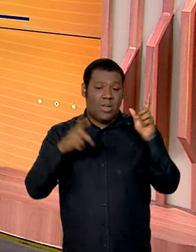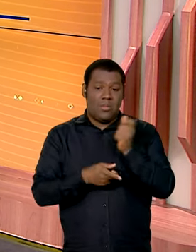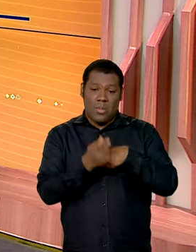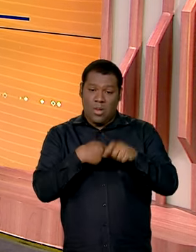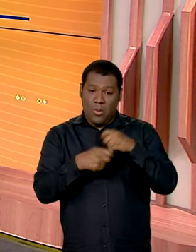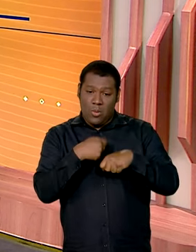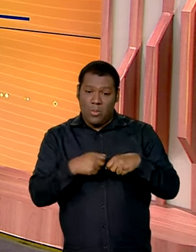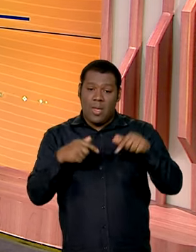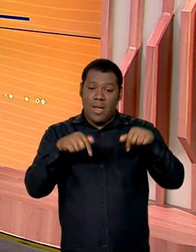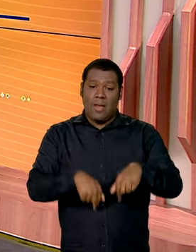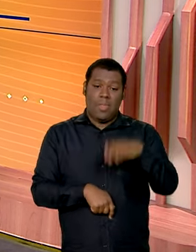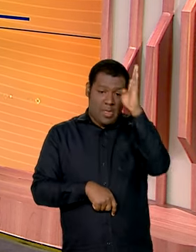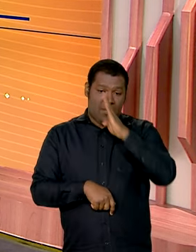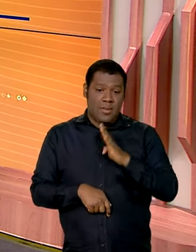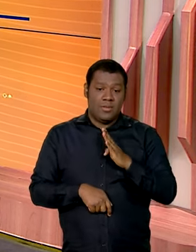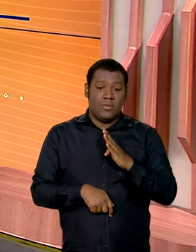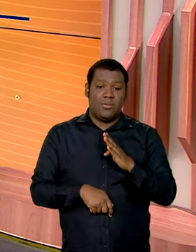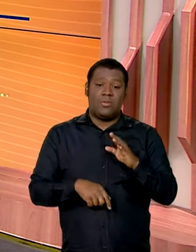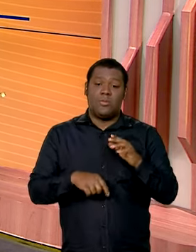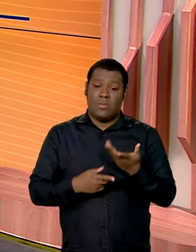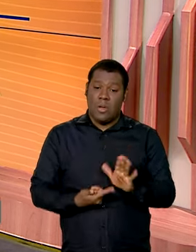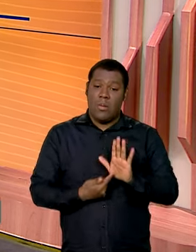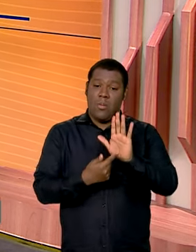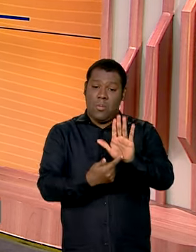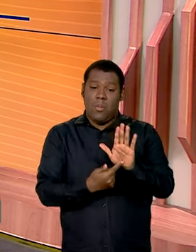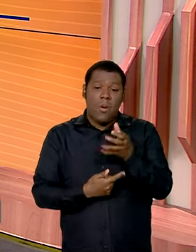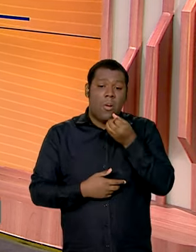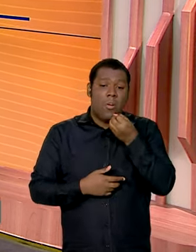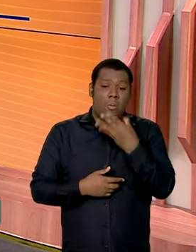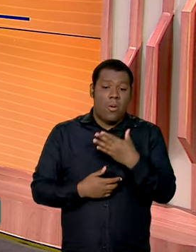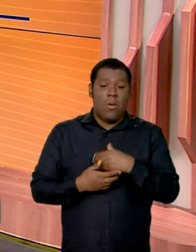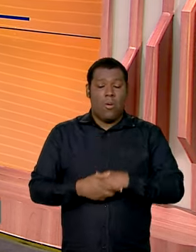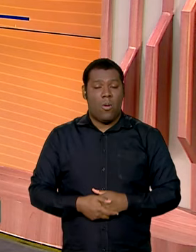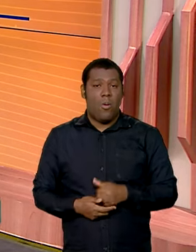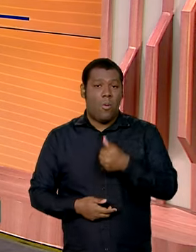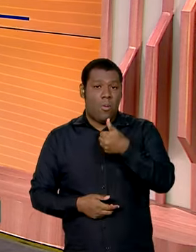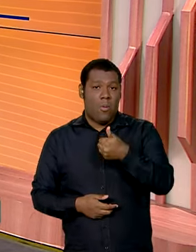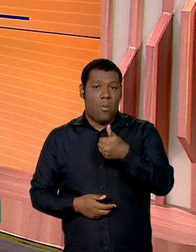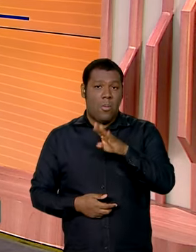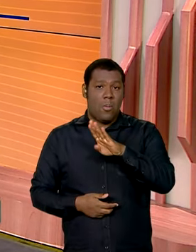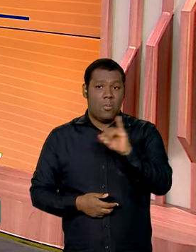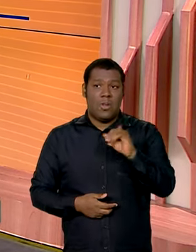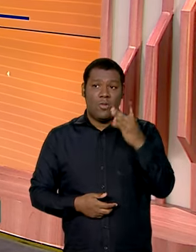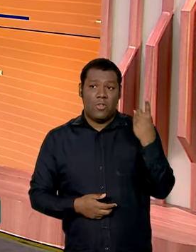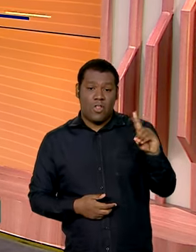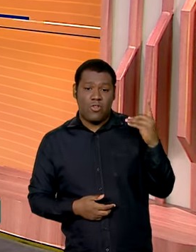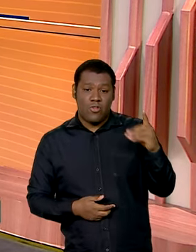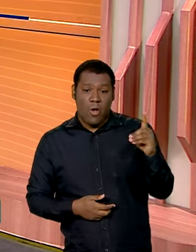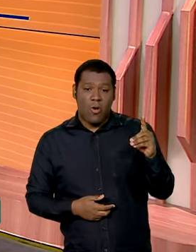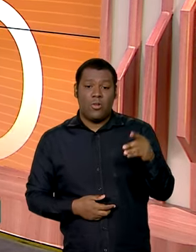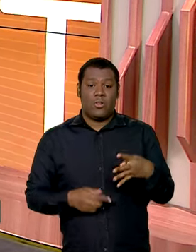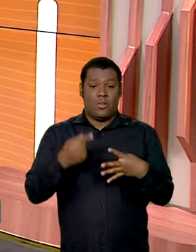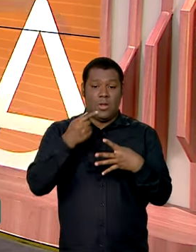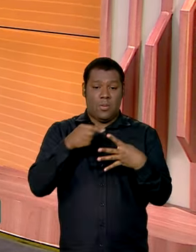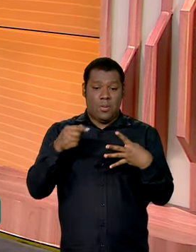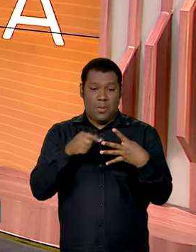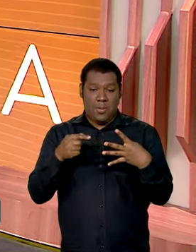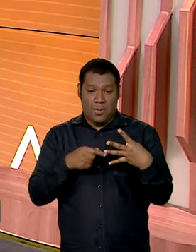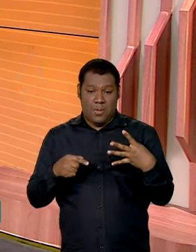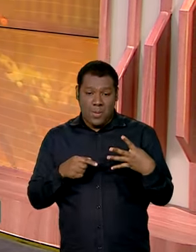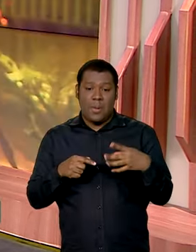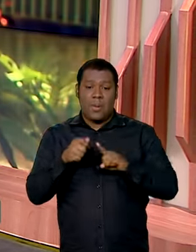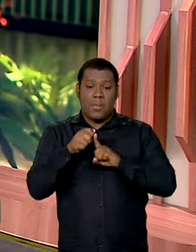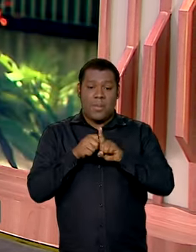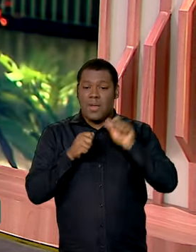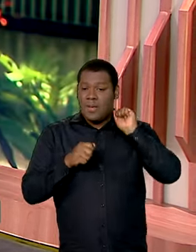balança comercial brasileira registrou um saldo positivo de mais de US$1 bilhão na quarta semana de abril. Vamos a São